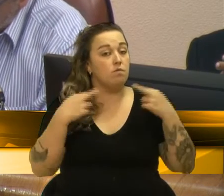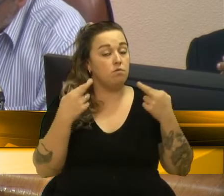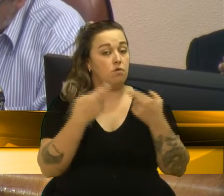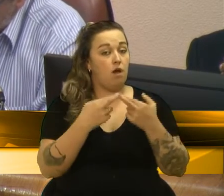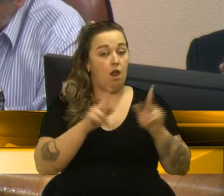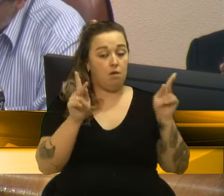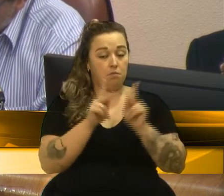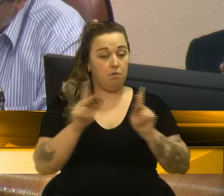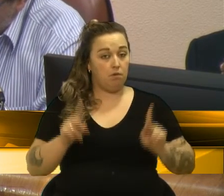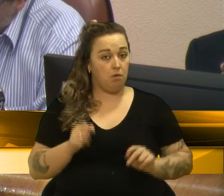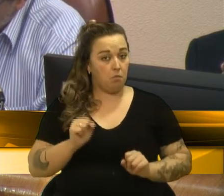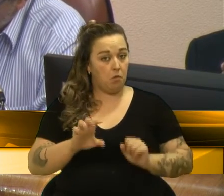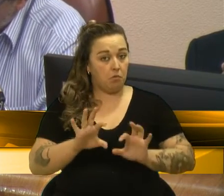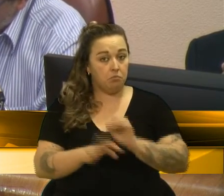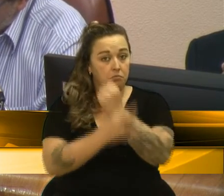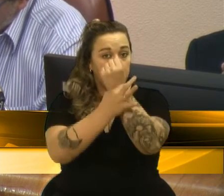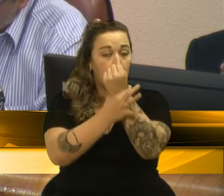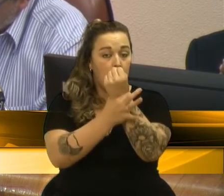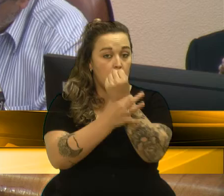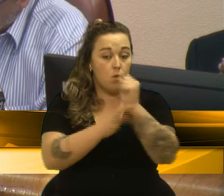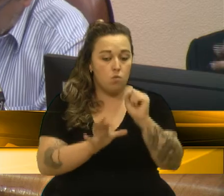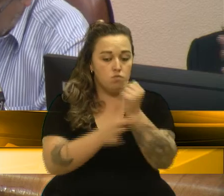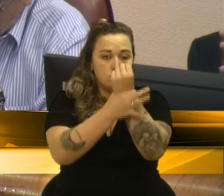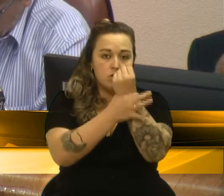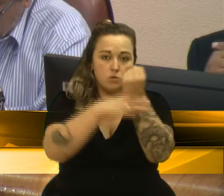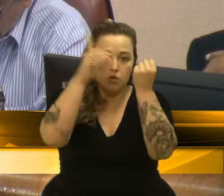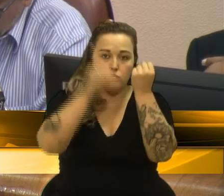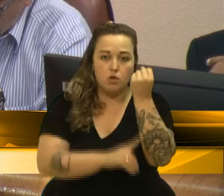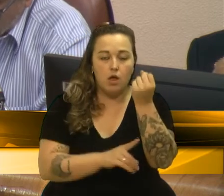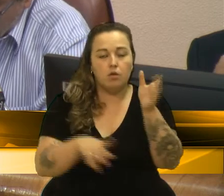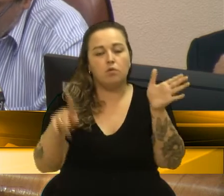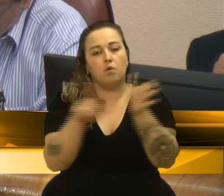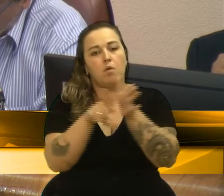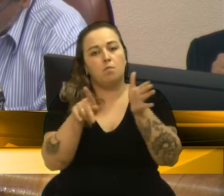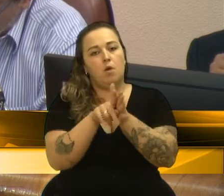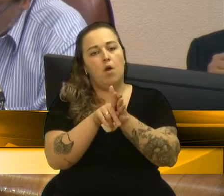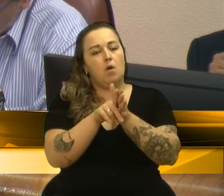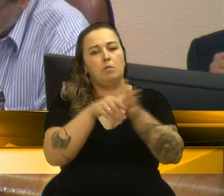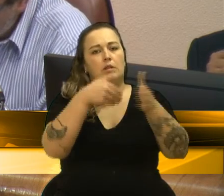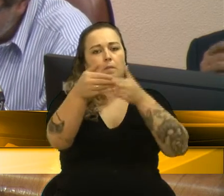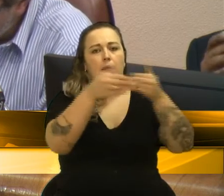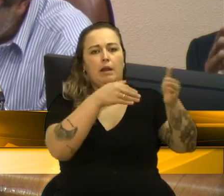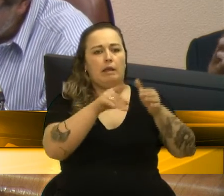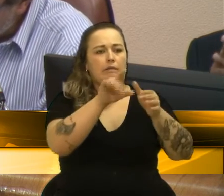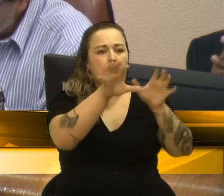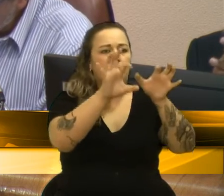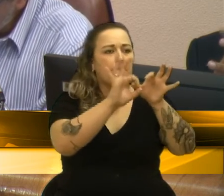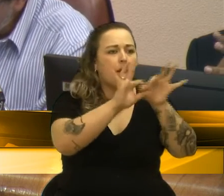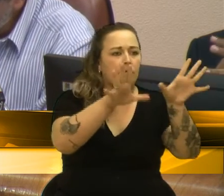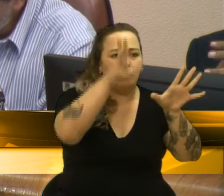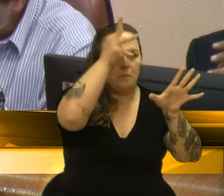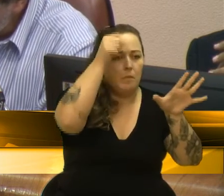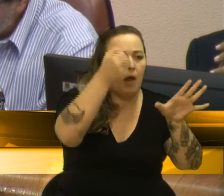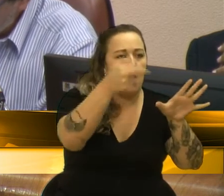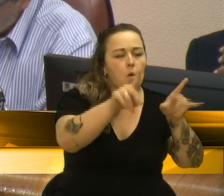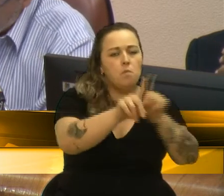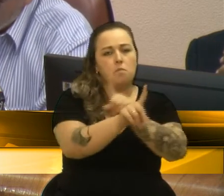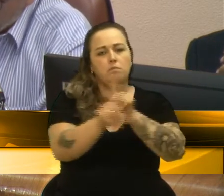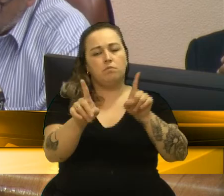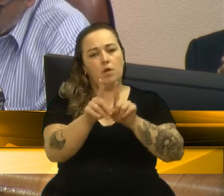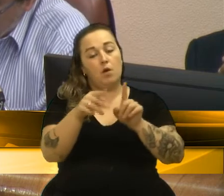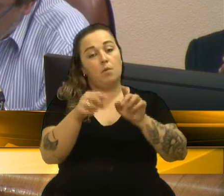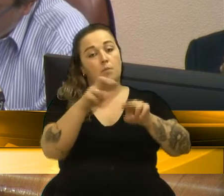pacífica é garantido pela Constituição, independentemente de autorização pelo poder público. sendo esse